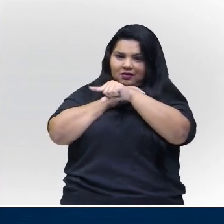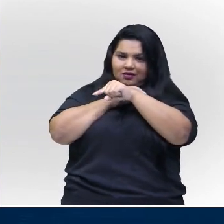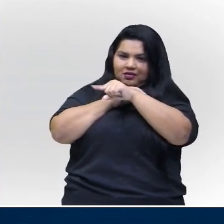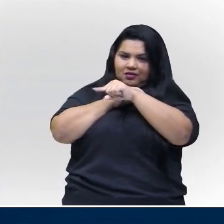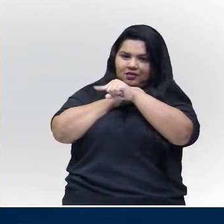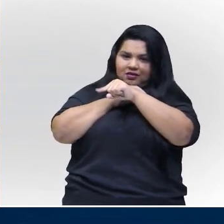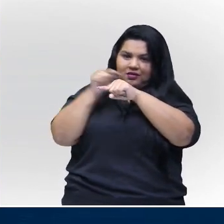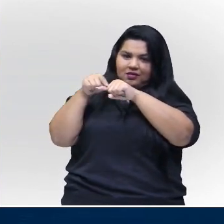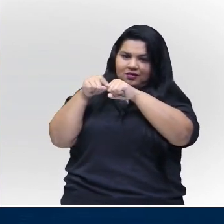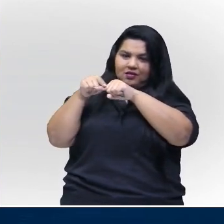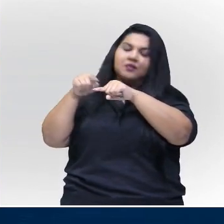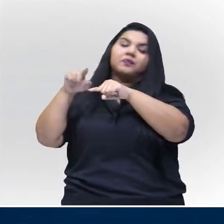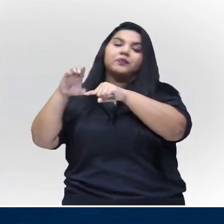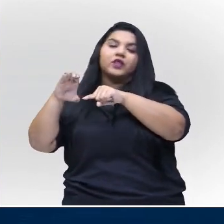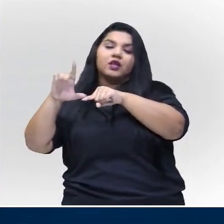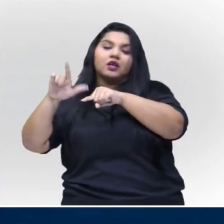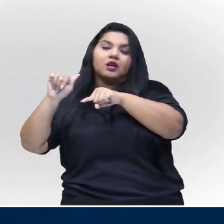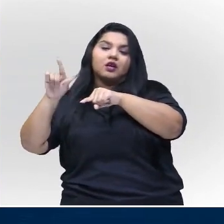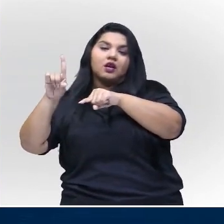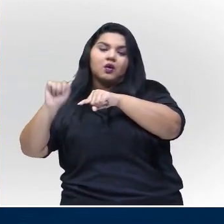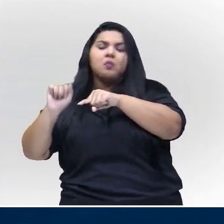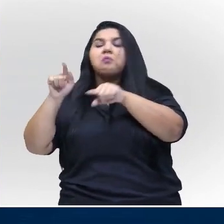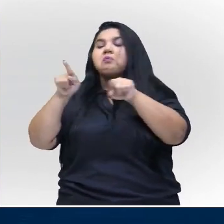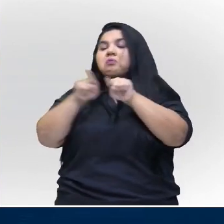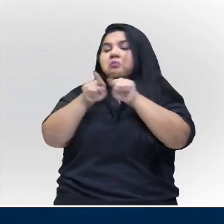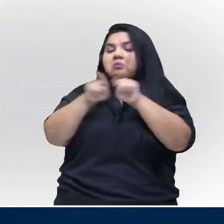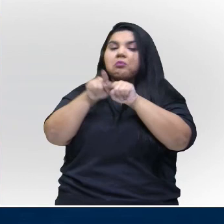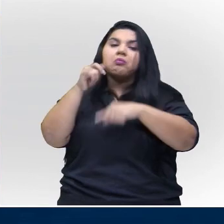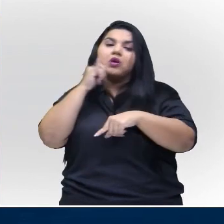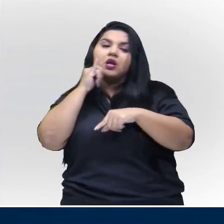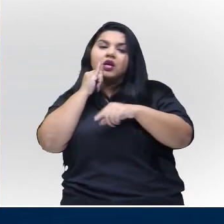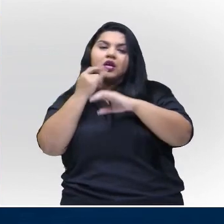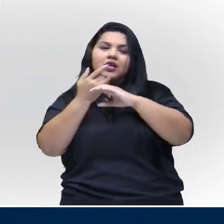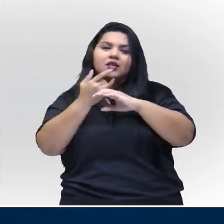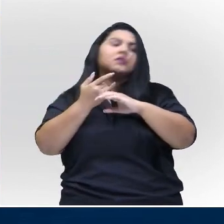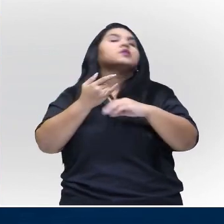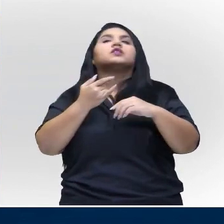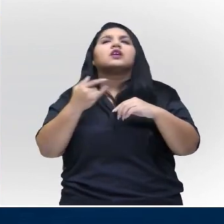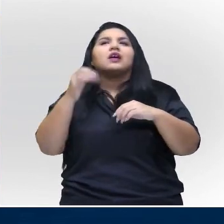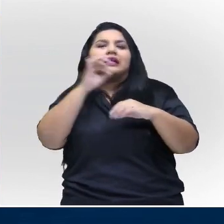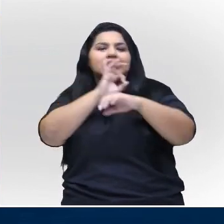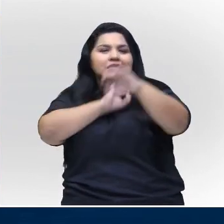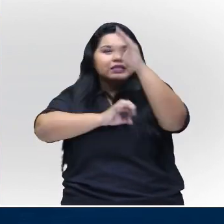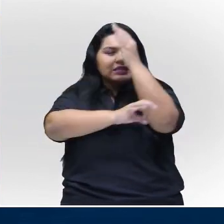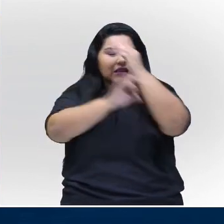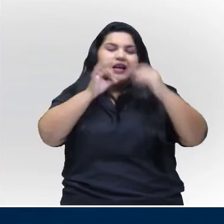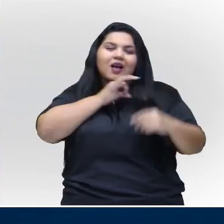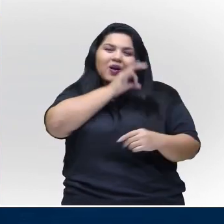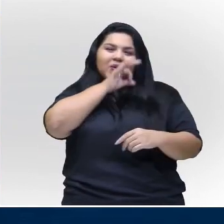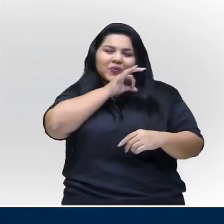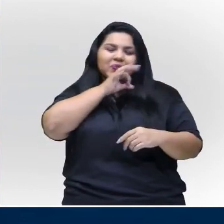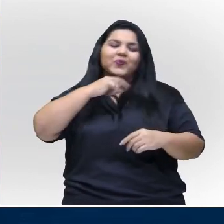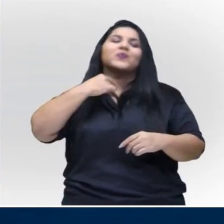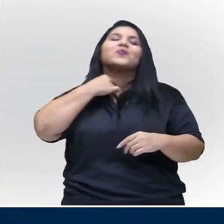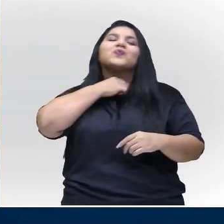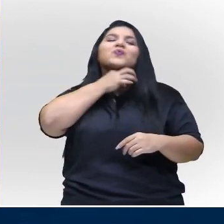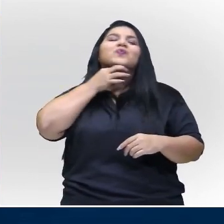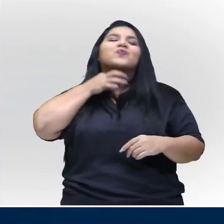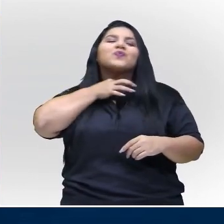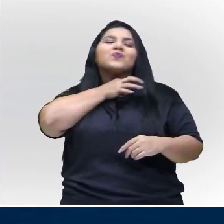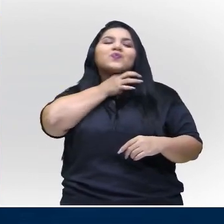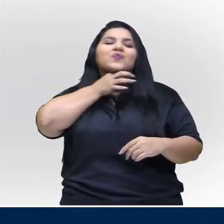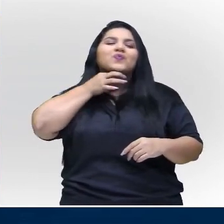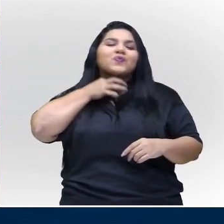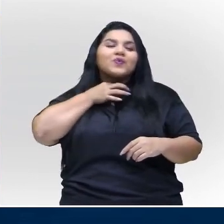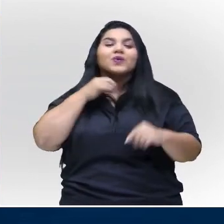cílios, elas, por exemplo, elas estão na região aqui da nossa traqueia. Nessa região da traqueia, a gente vai ter células,